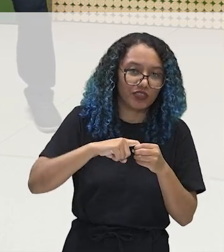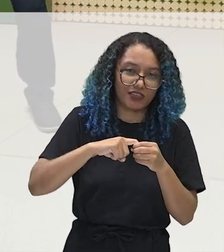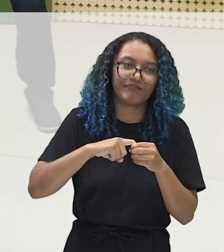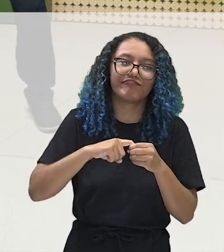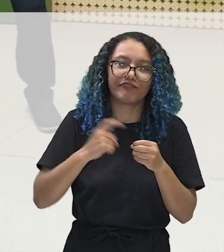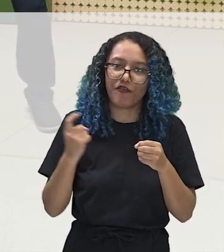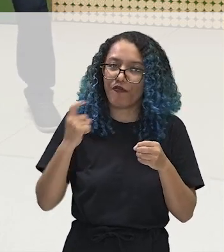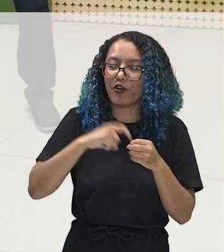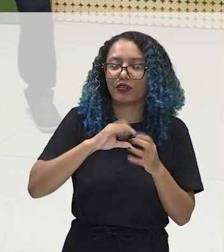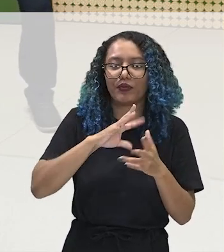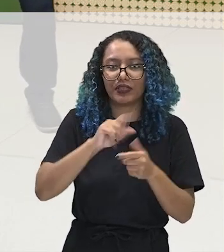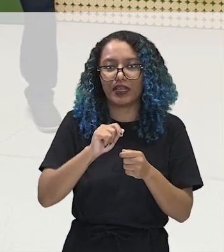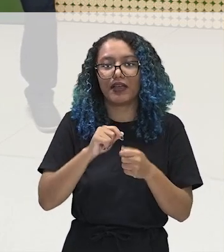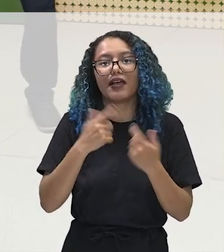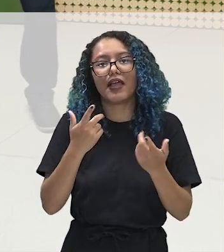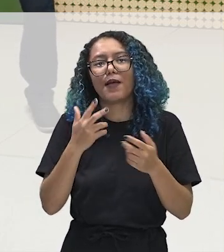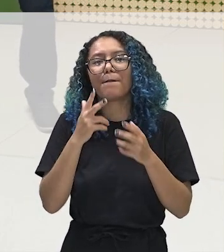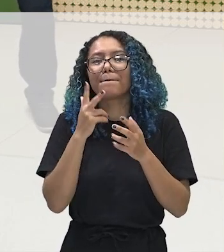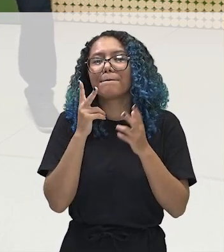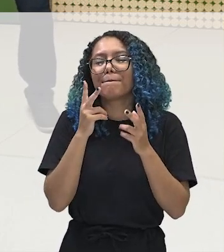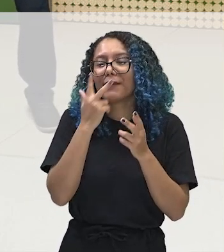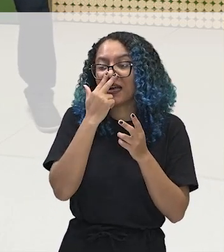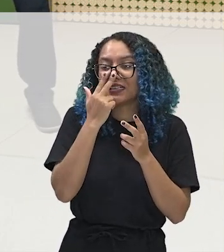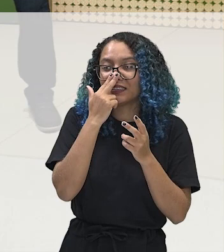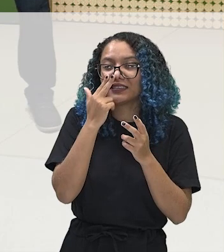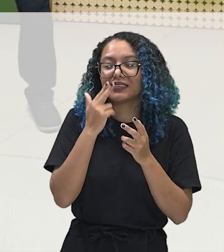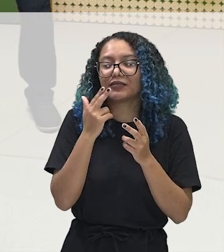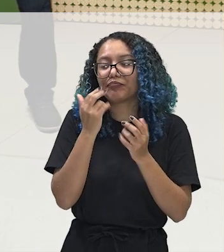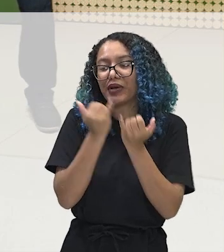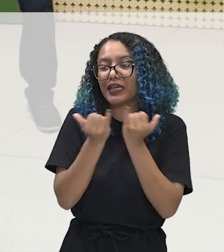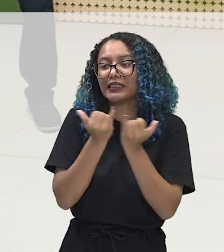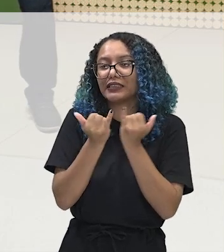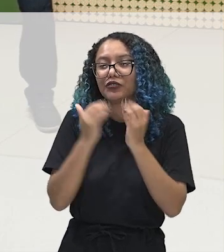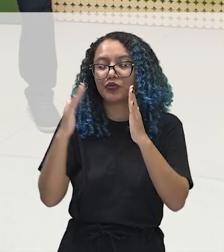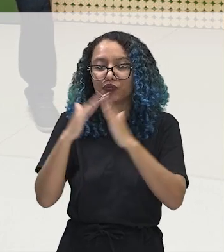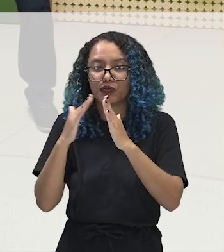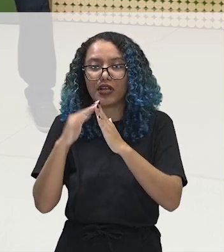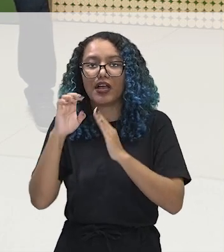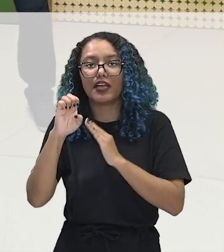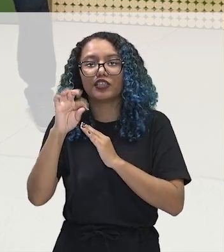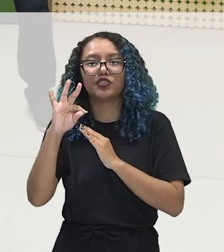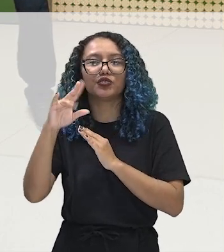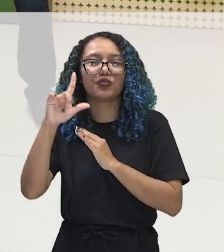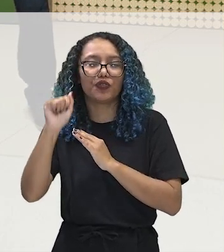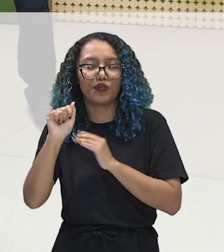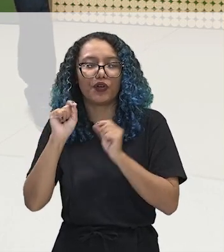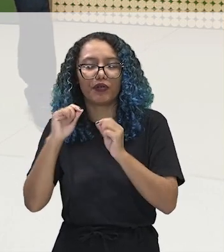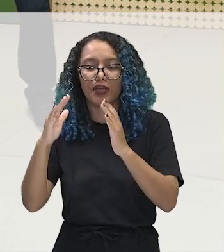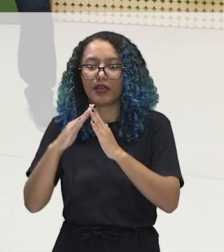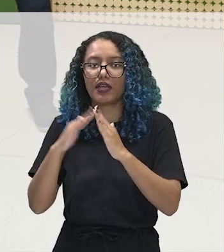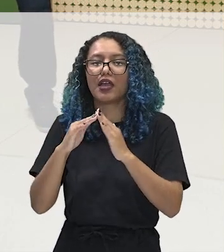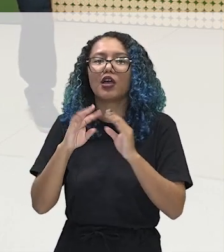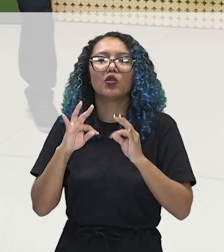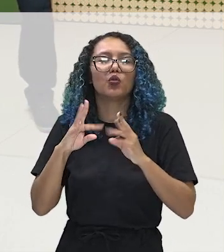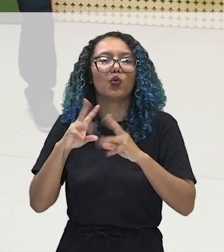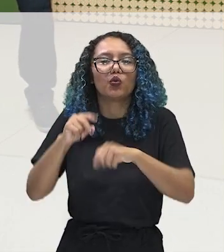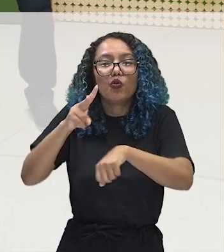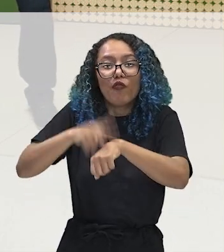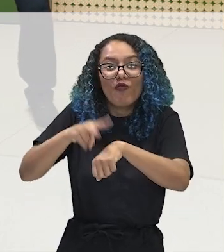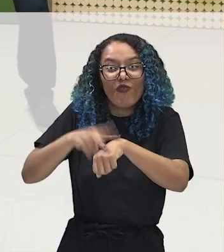acontece numa estufa. Se você já viu uma estufa, você sabe que ela é uma casa aí rodeada de